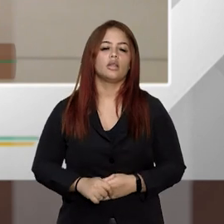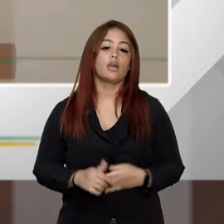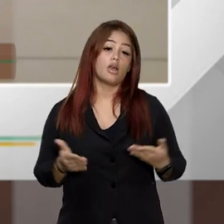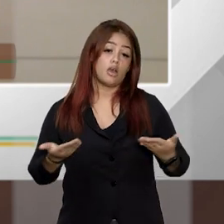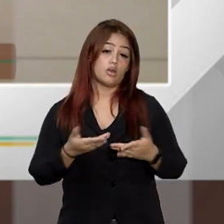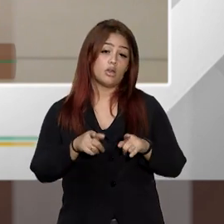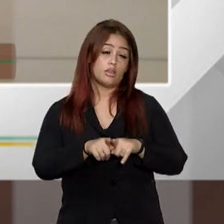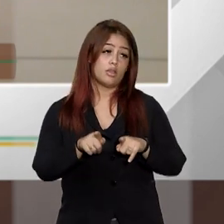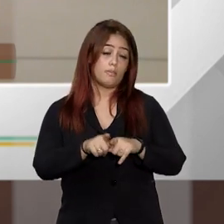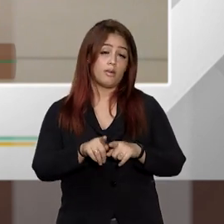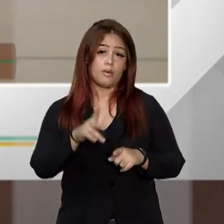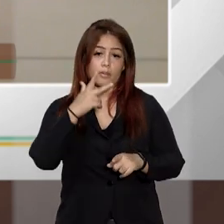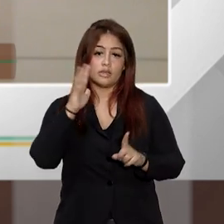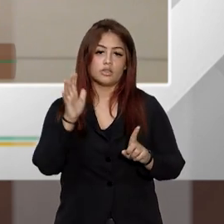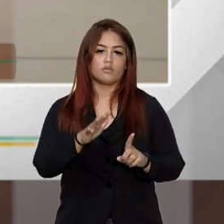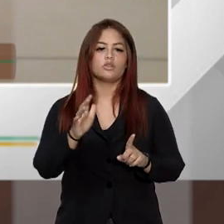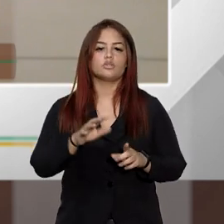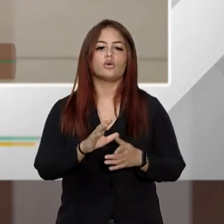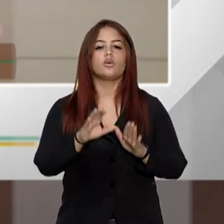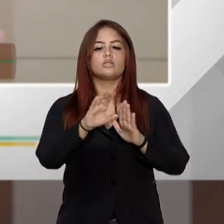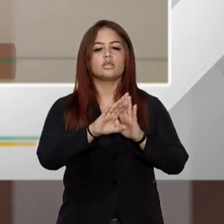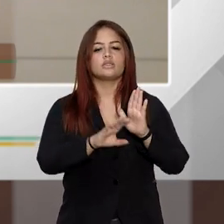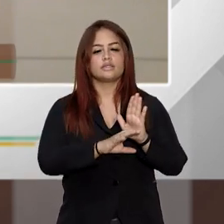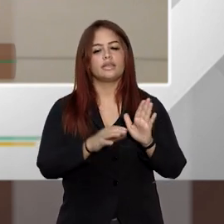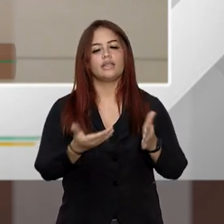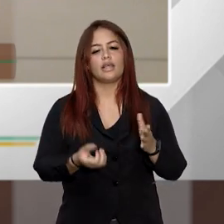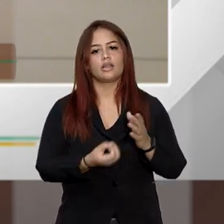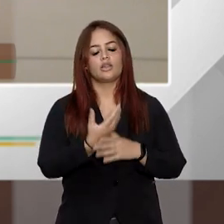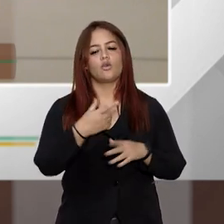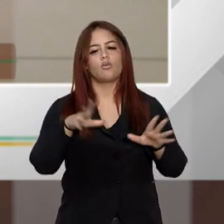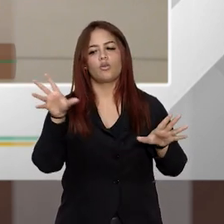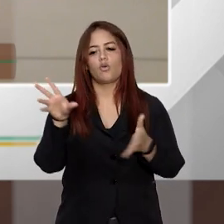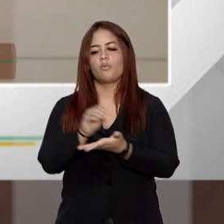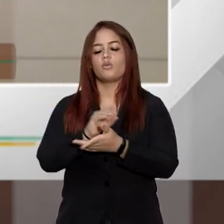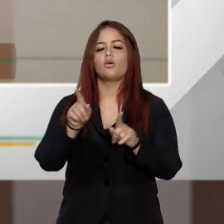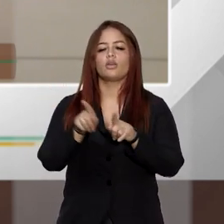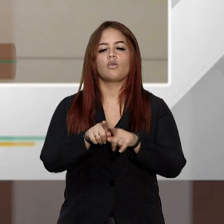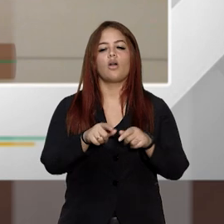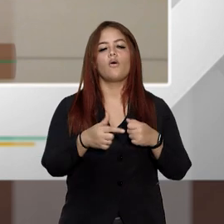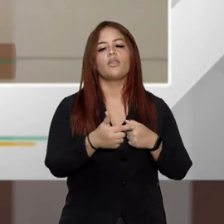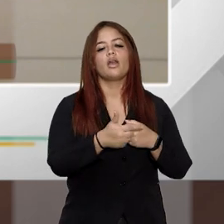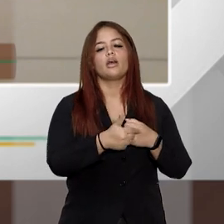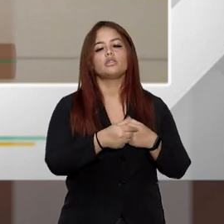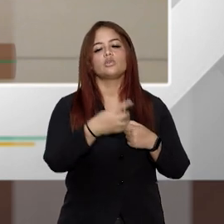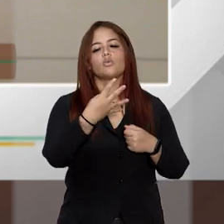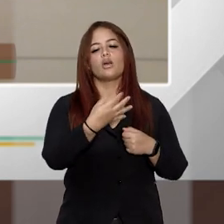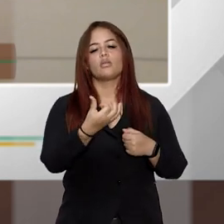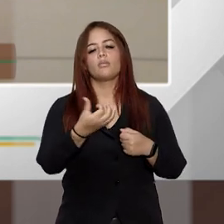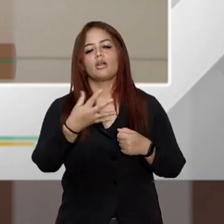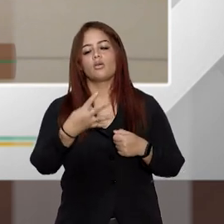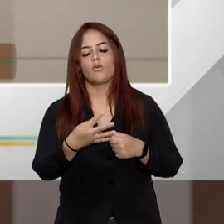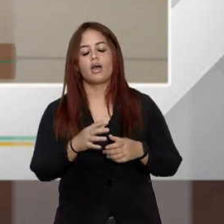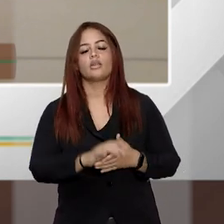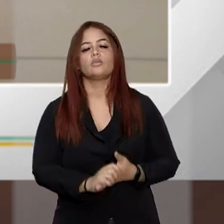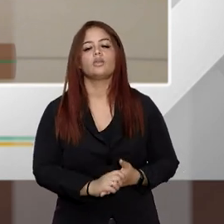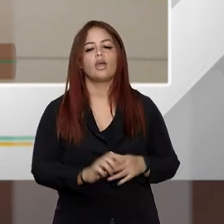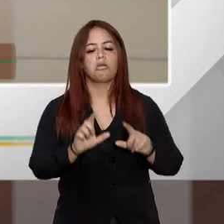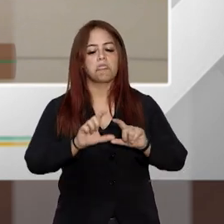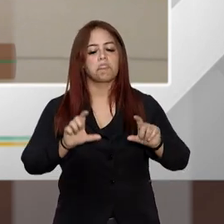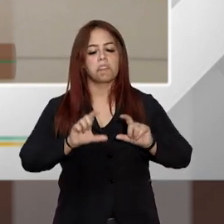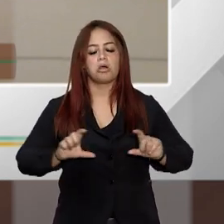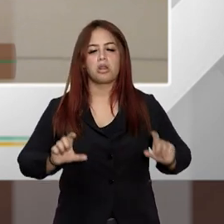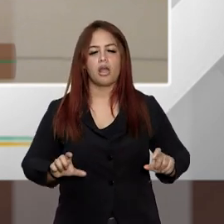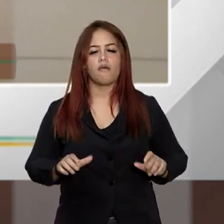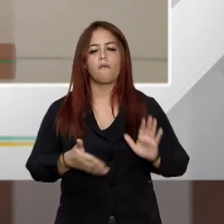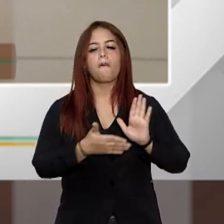E isso agora, inclusive, acabou influenciando o CPC. O CPC, no artigo 464 e parágrafos, ele passa a prever exatamente